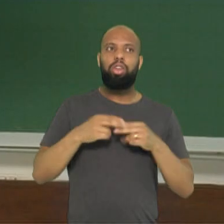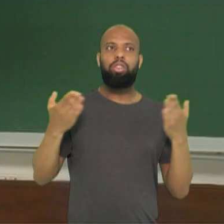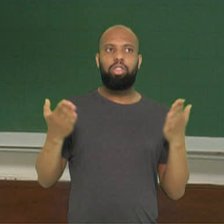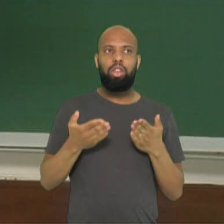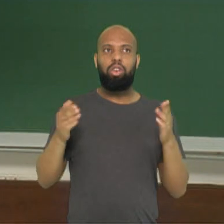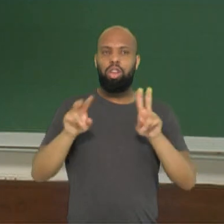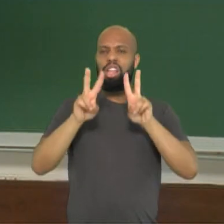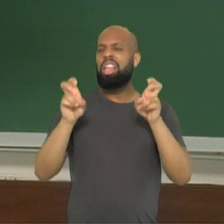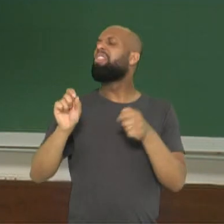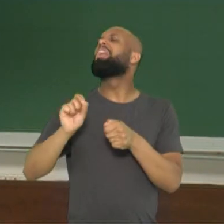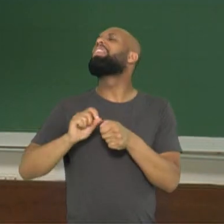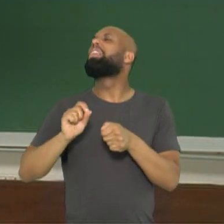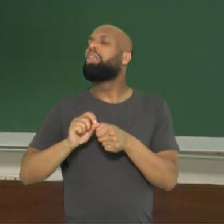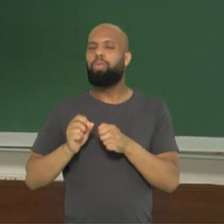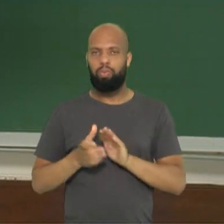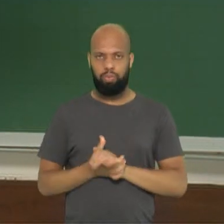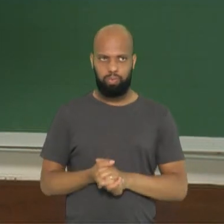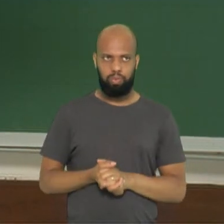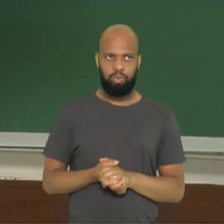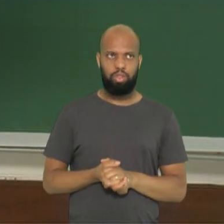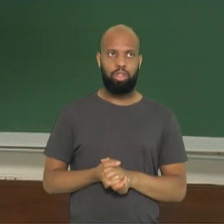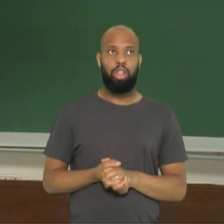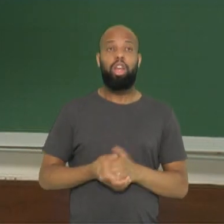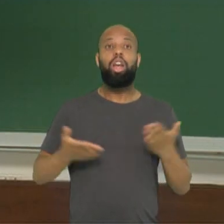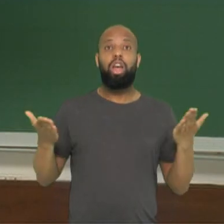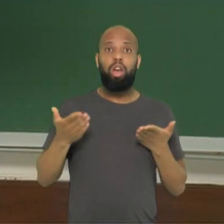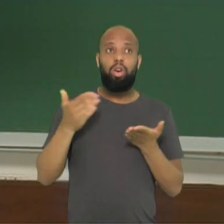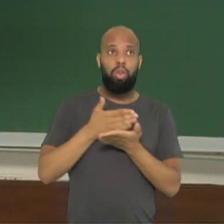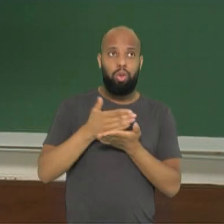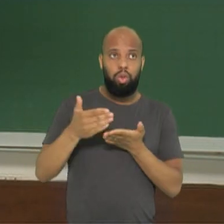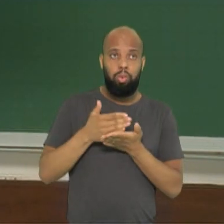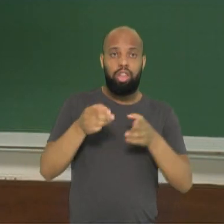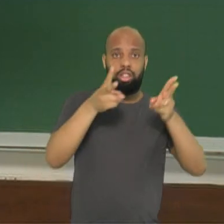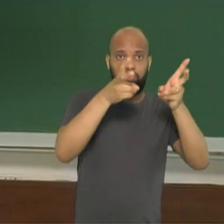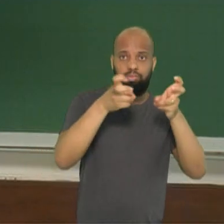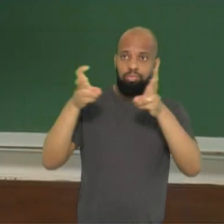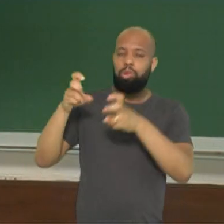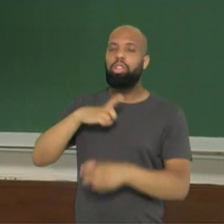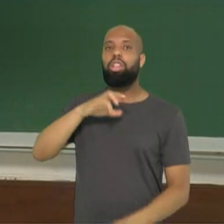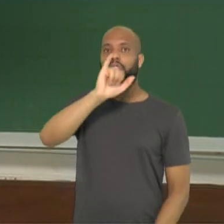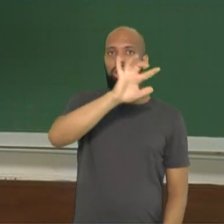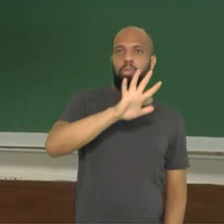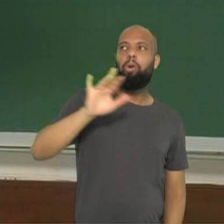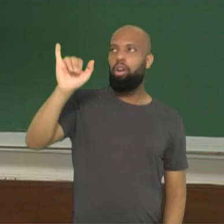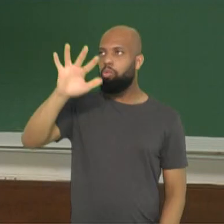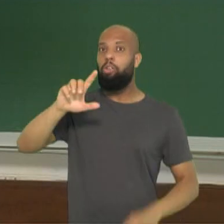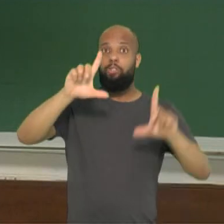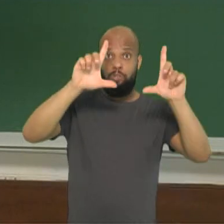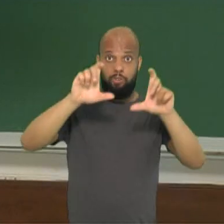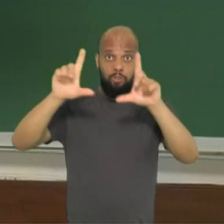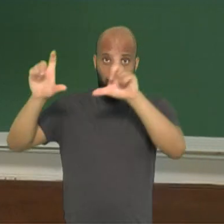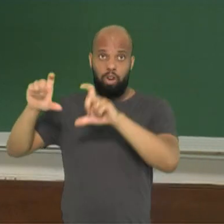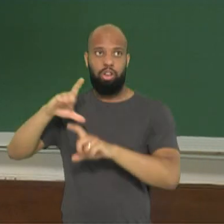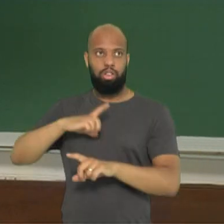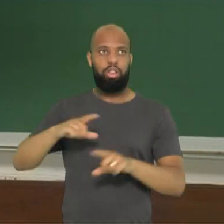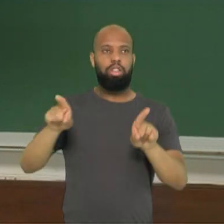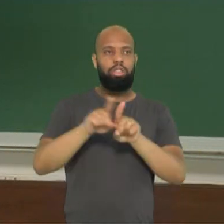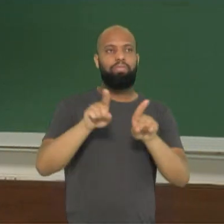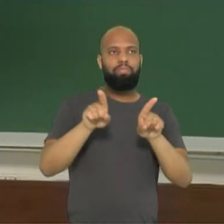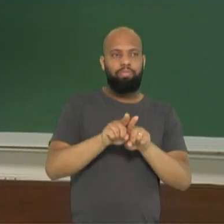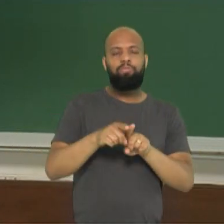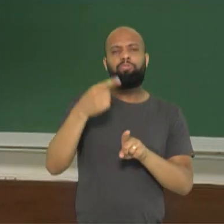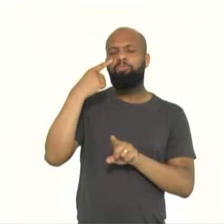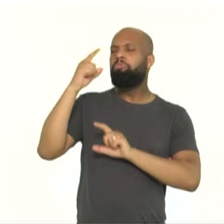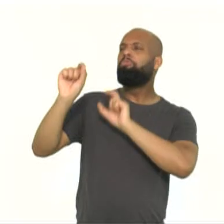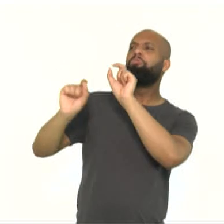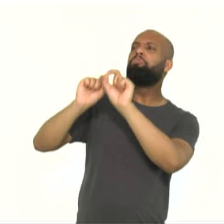haciendo. Bien? Nós vamos então iniciar observando, né, essas fotos, essas